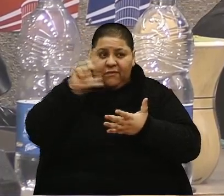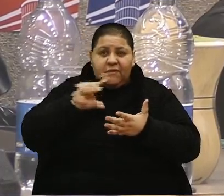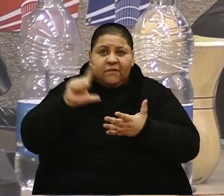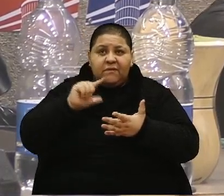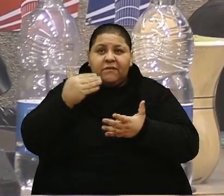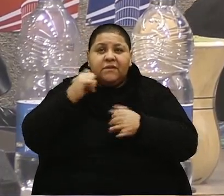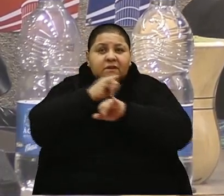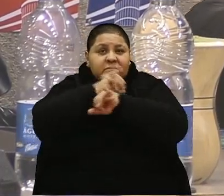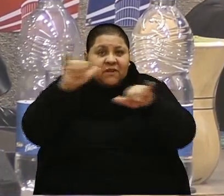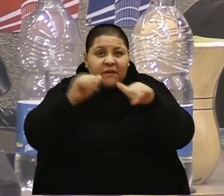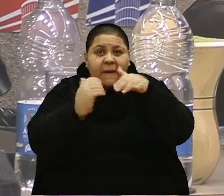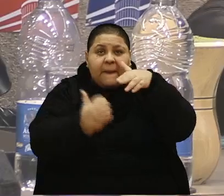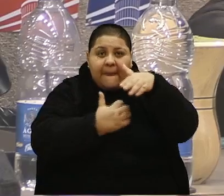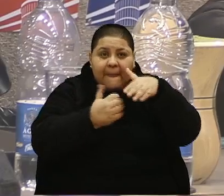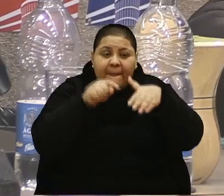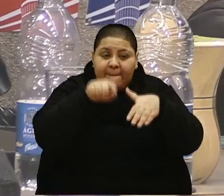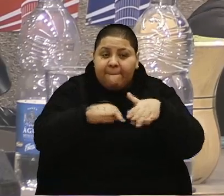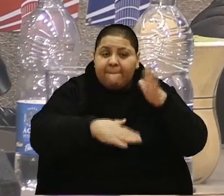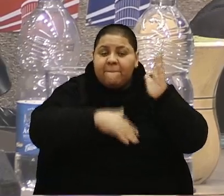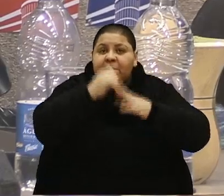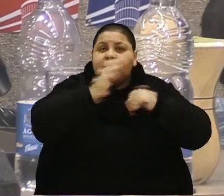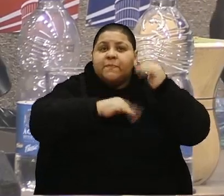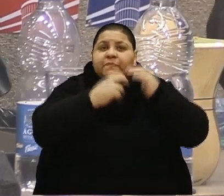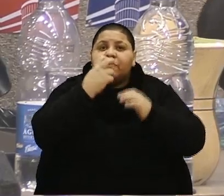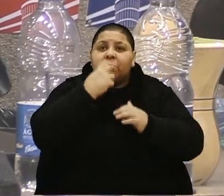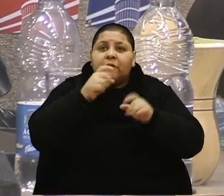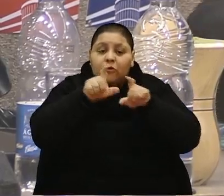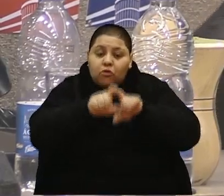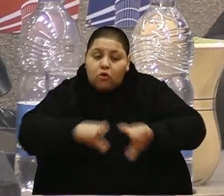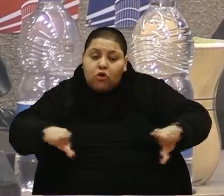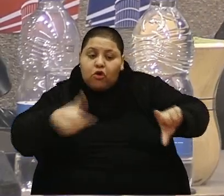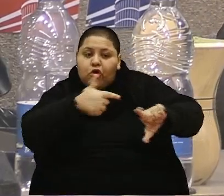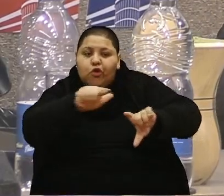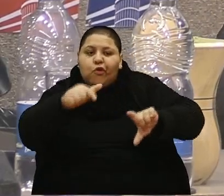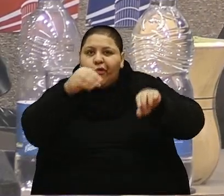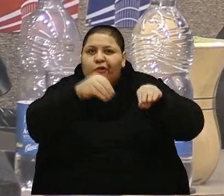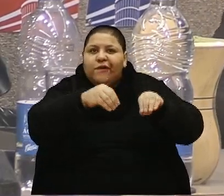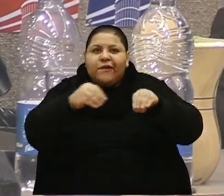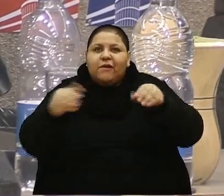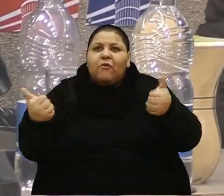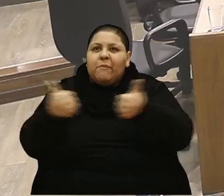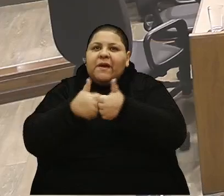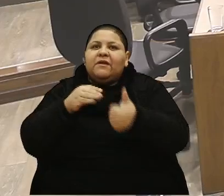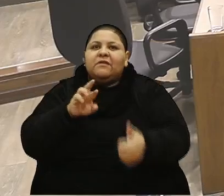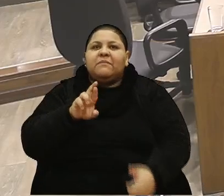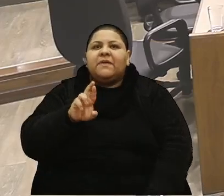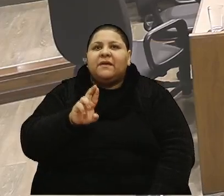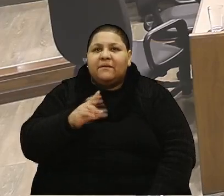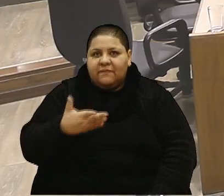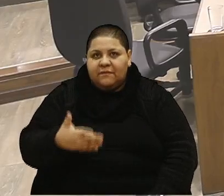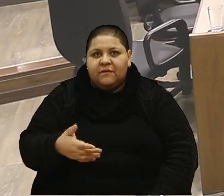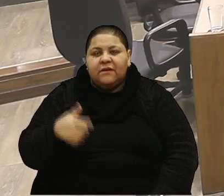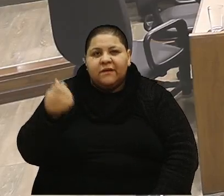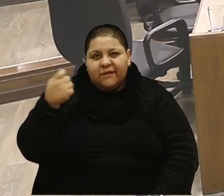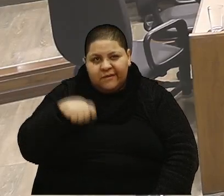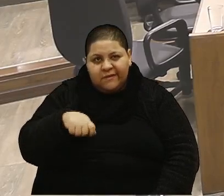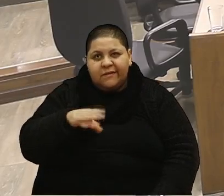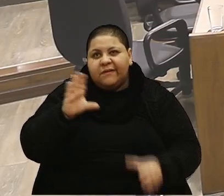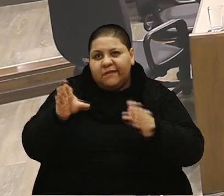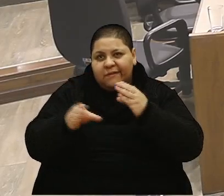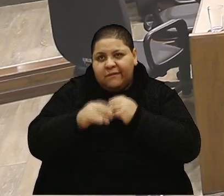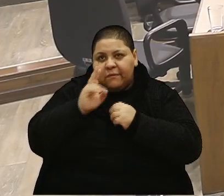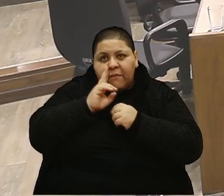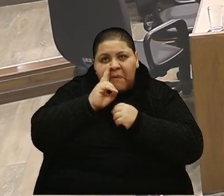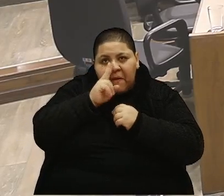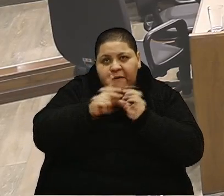notificar essa empresa para que ela construa seu gasoduto em outro local, não às margens da BR. Obrigado. Precisamos, então, somar esforços,